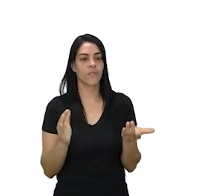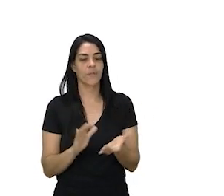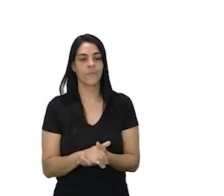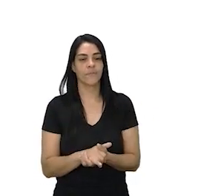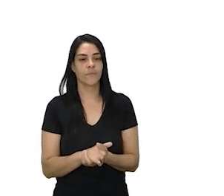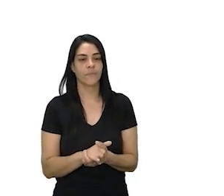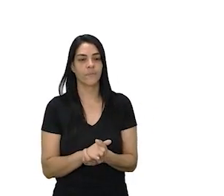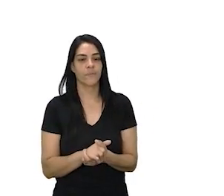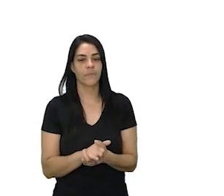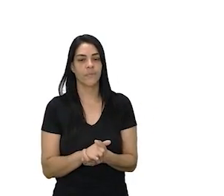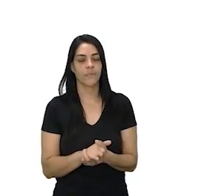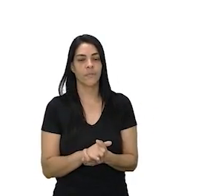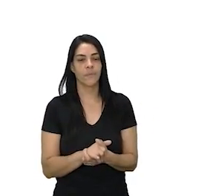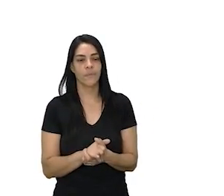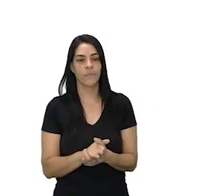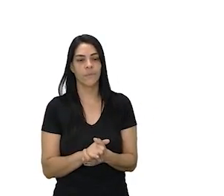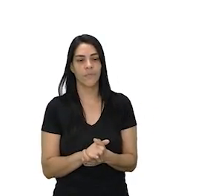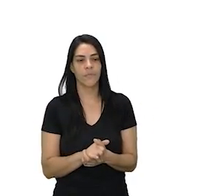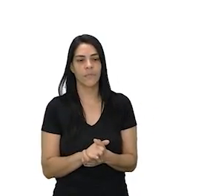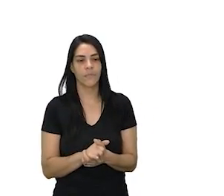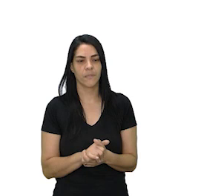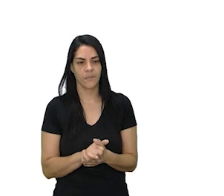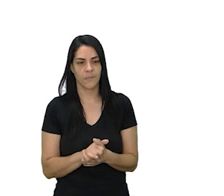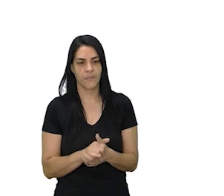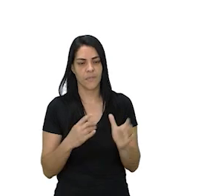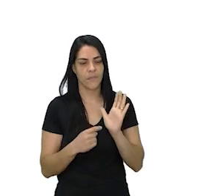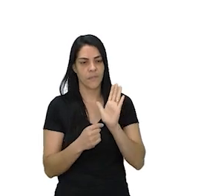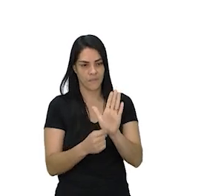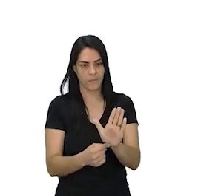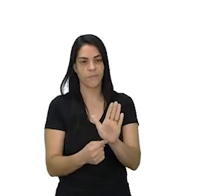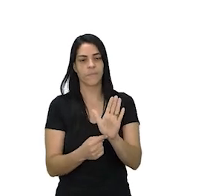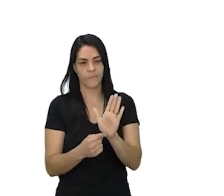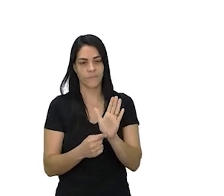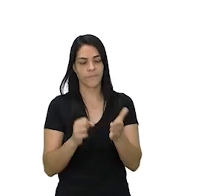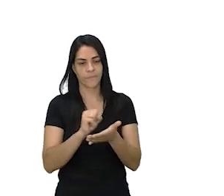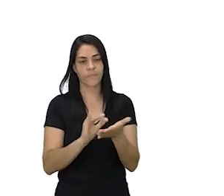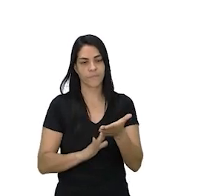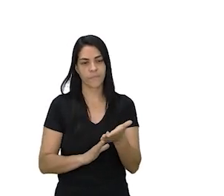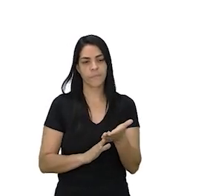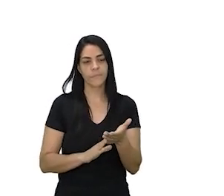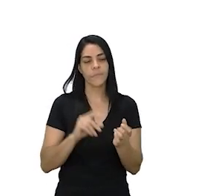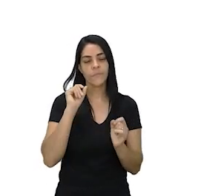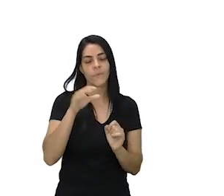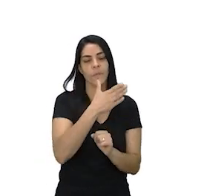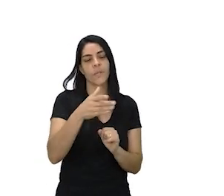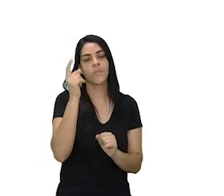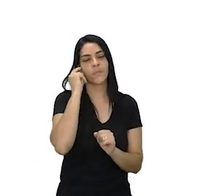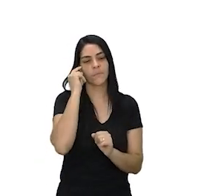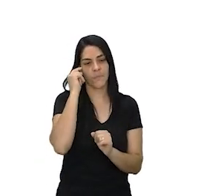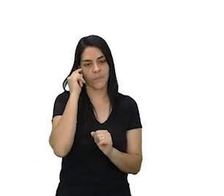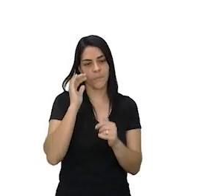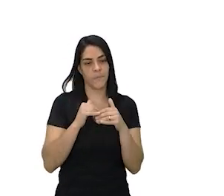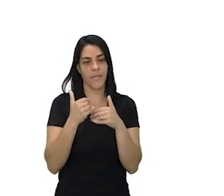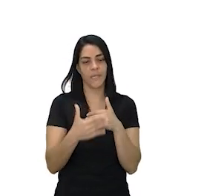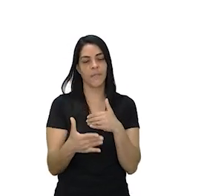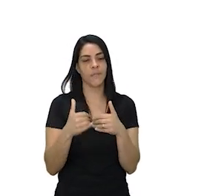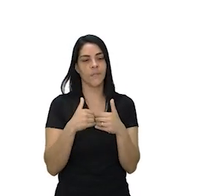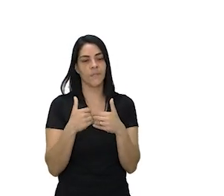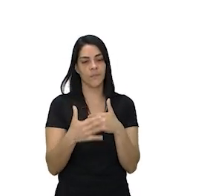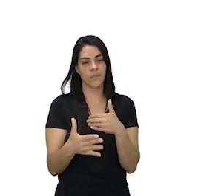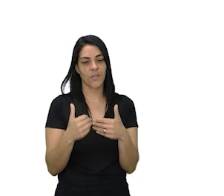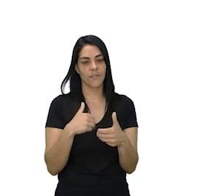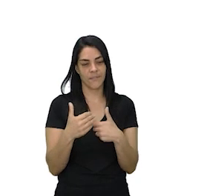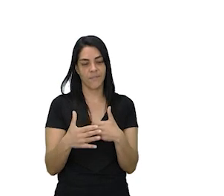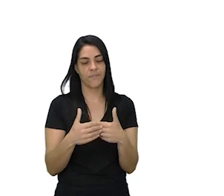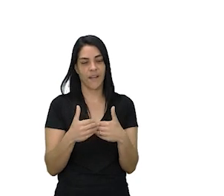poder apresentar aqui uma atividade, a gente pensou nesta aqui, seguinte. Marta foi ao